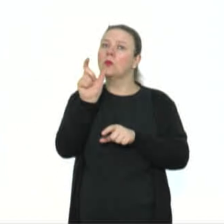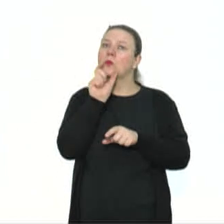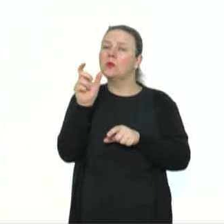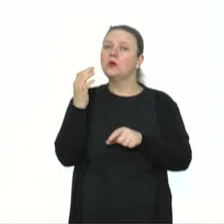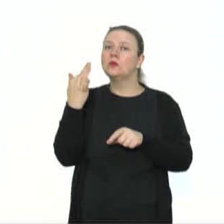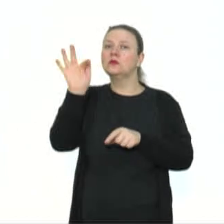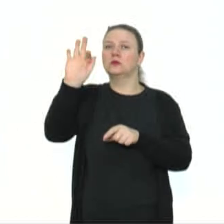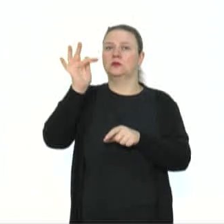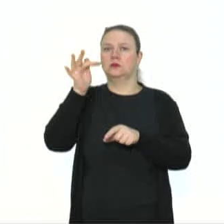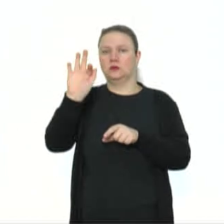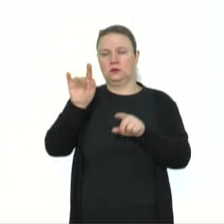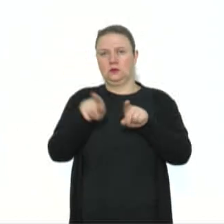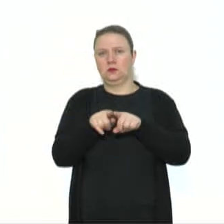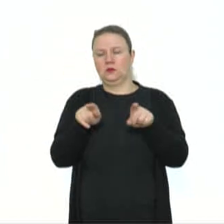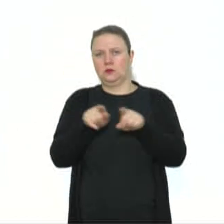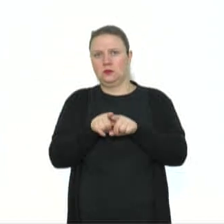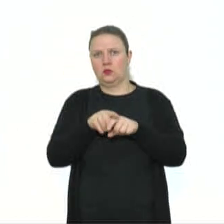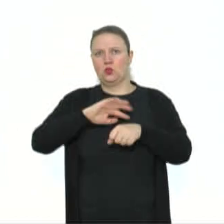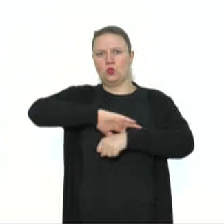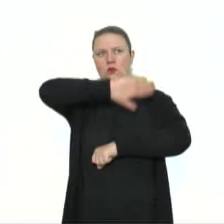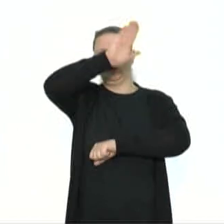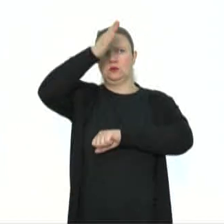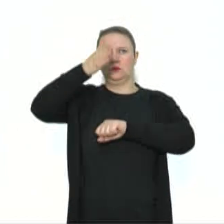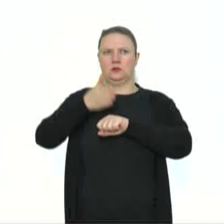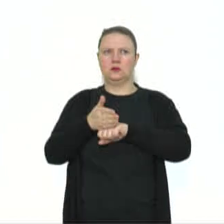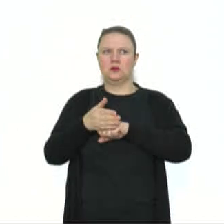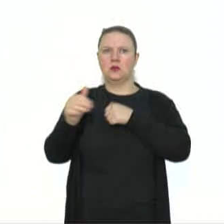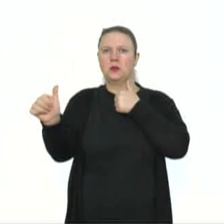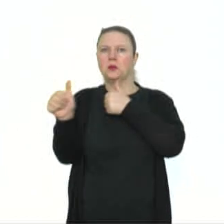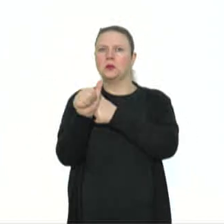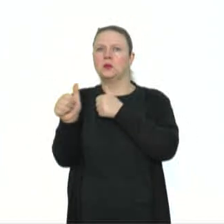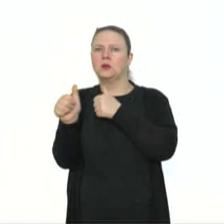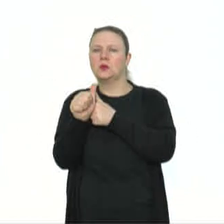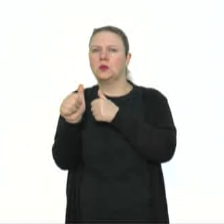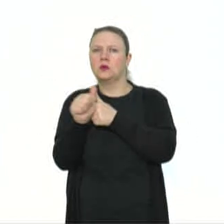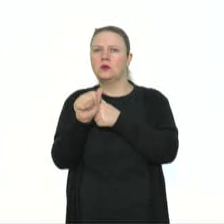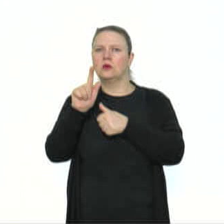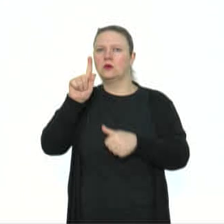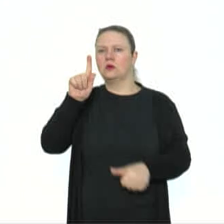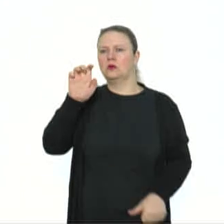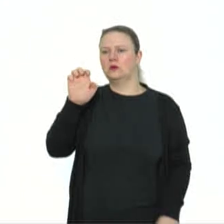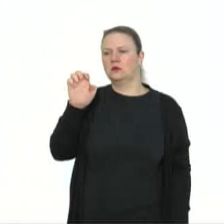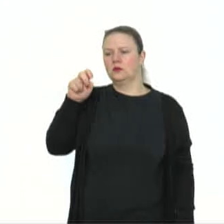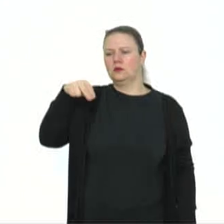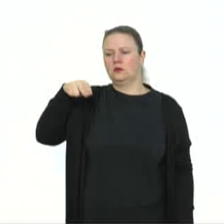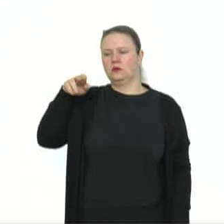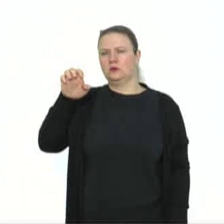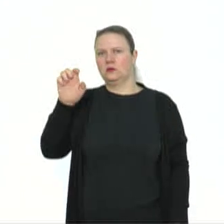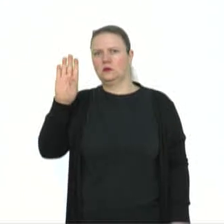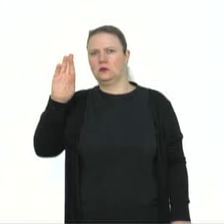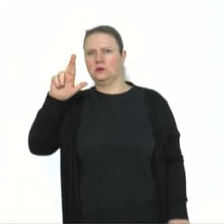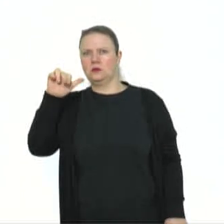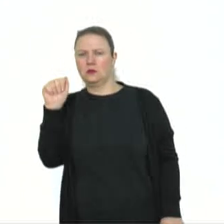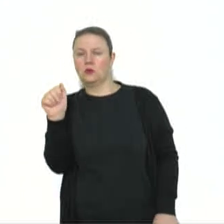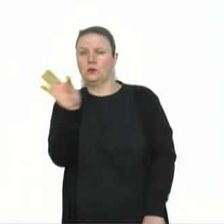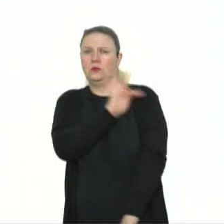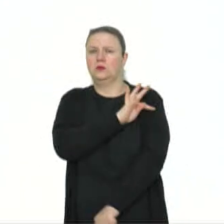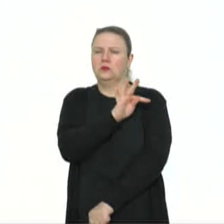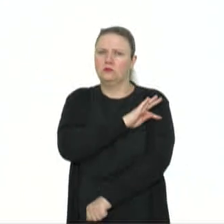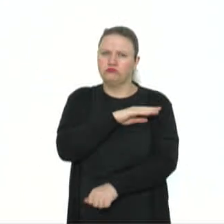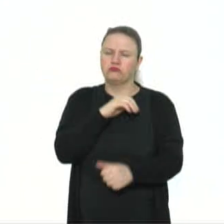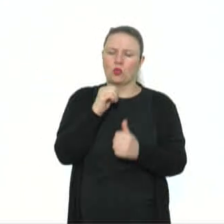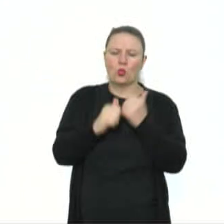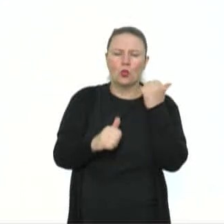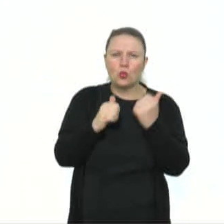rochoso, que é o espaço, do Monte Salève, perto de Genebra, onde os alpinistas costumavam se encontrar. É uma técnica